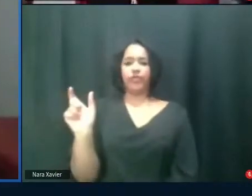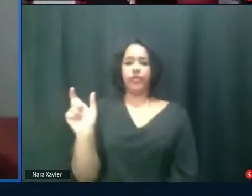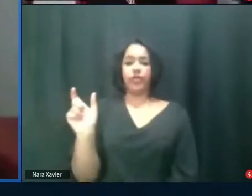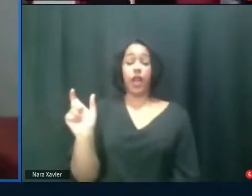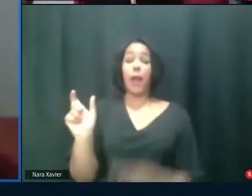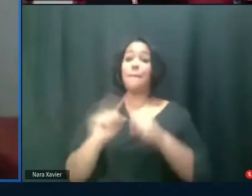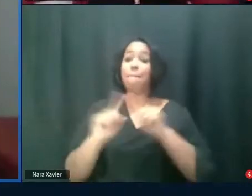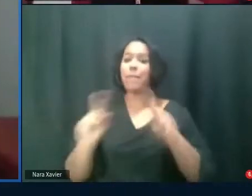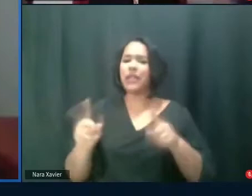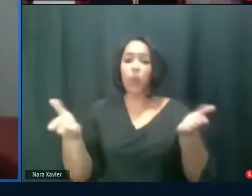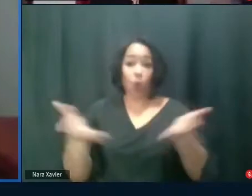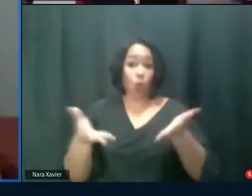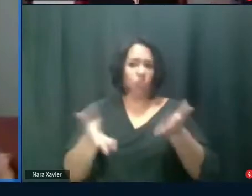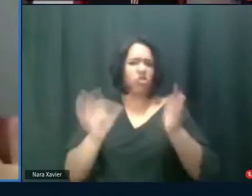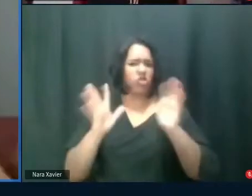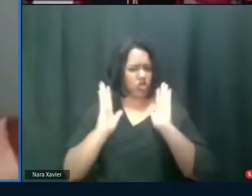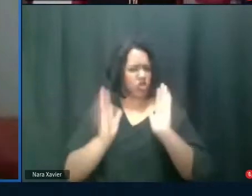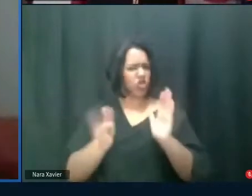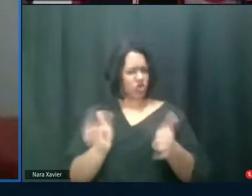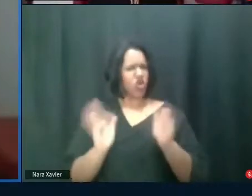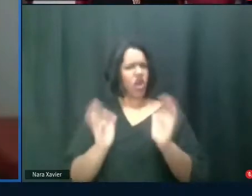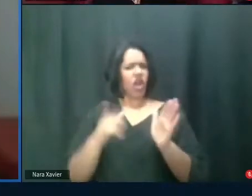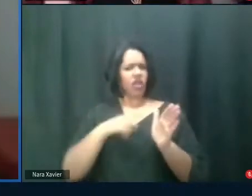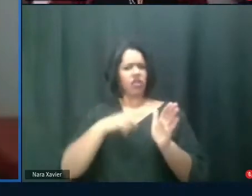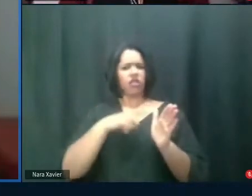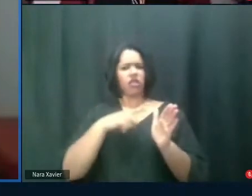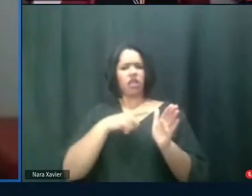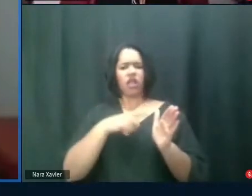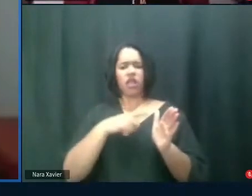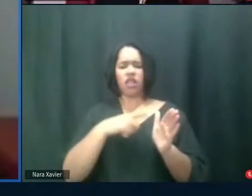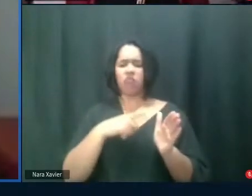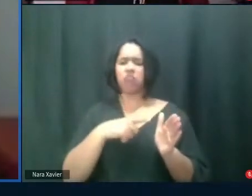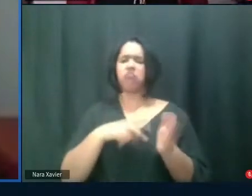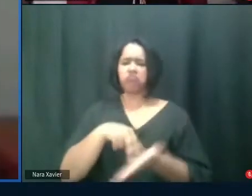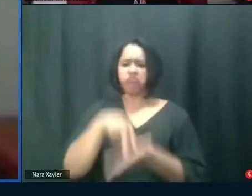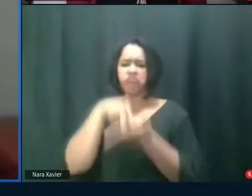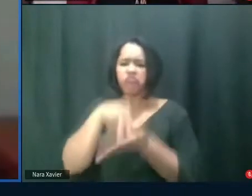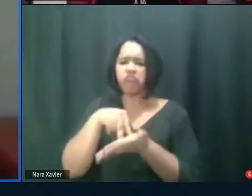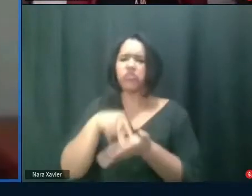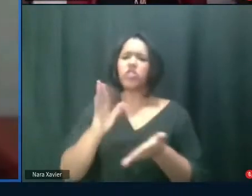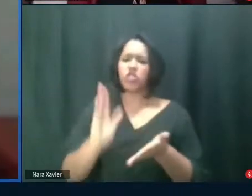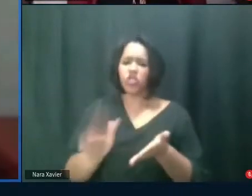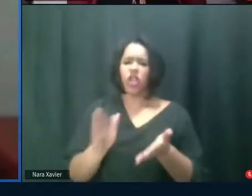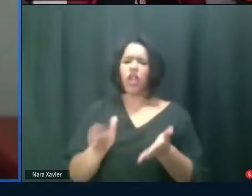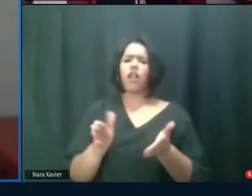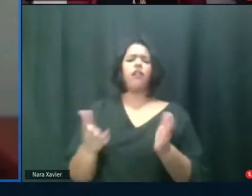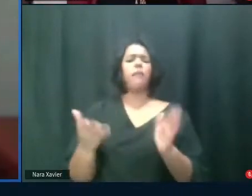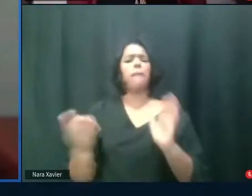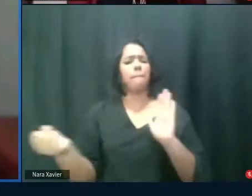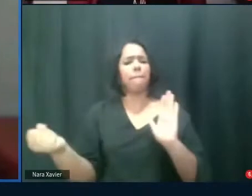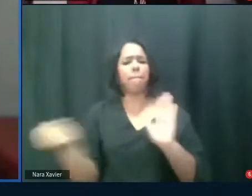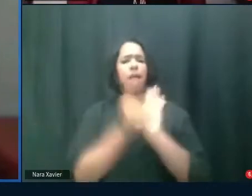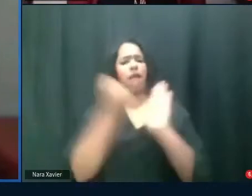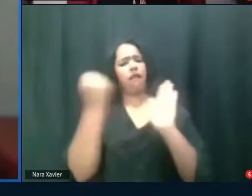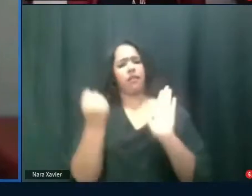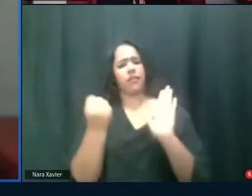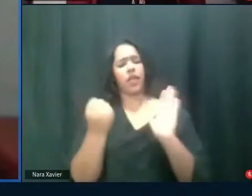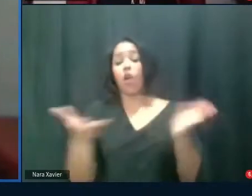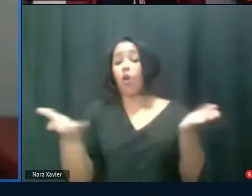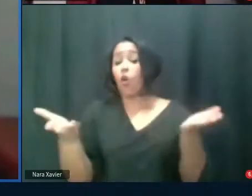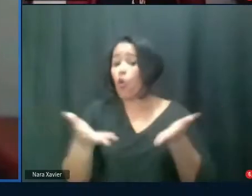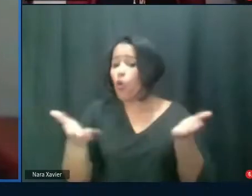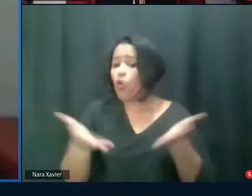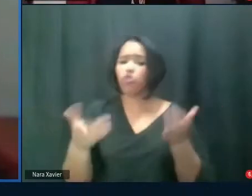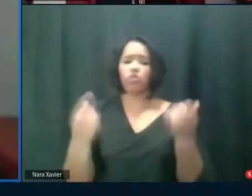já está mais consolidado, e hoje a gente tem até cursos de graduação formando esses profissionais, então também não